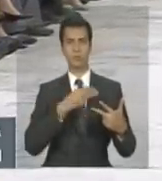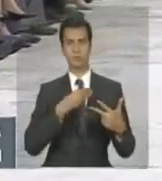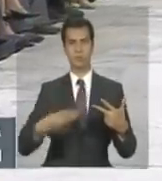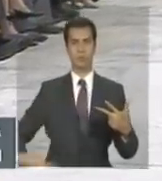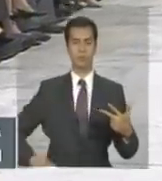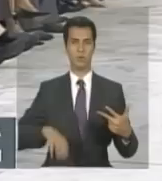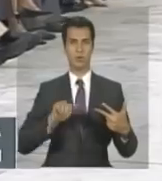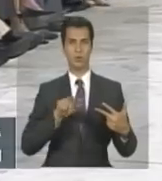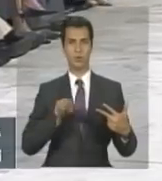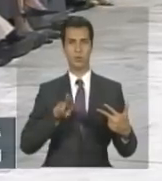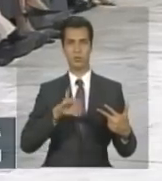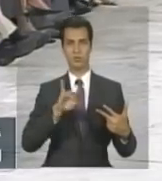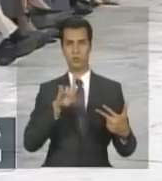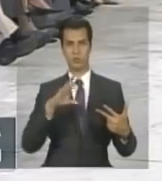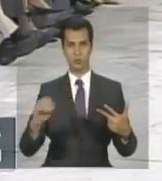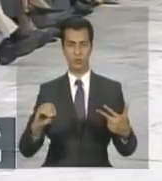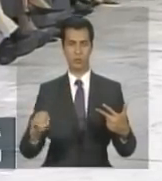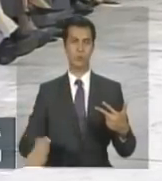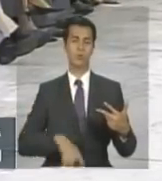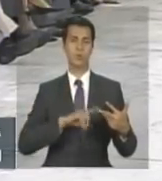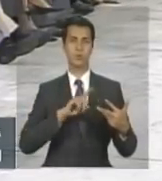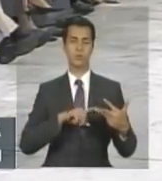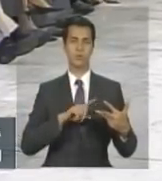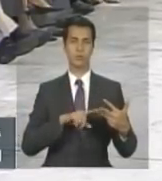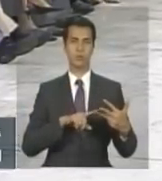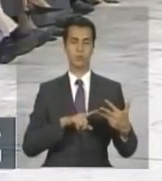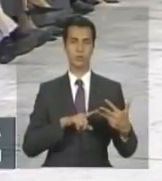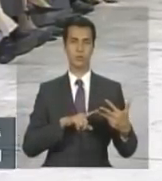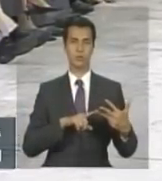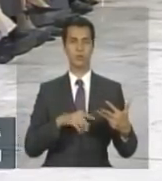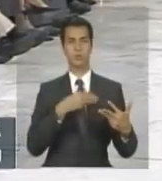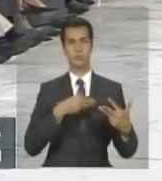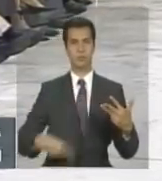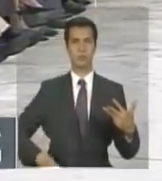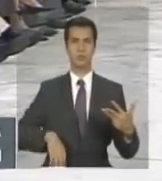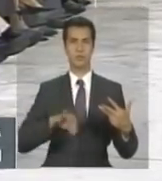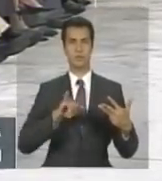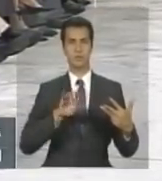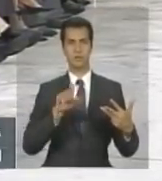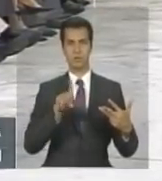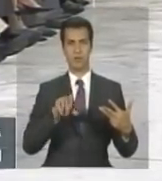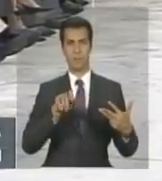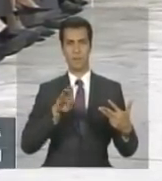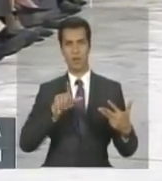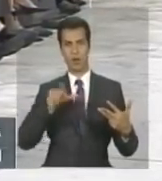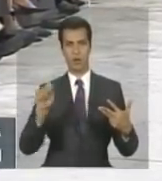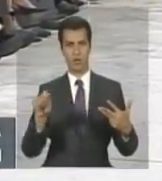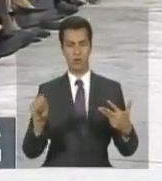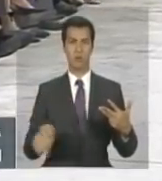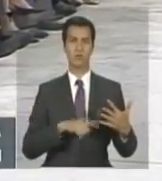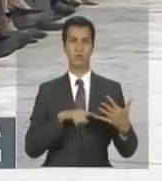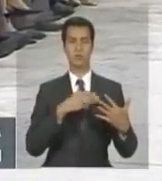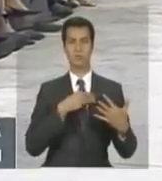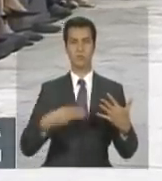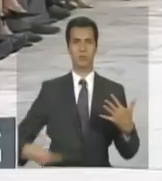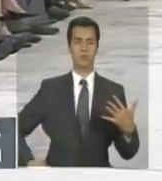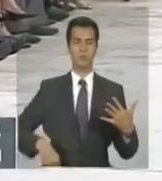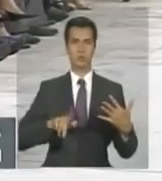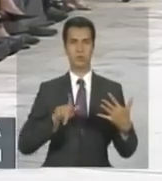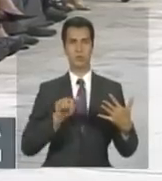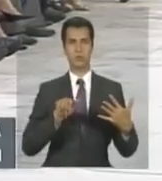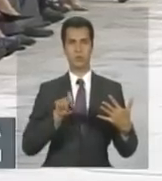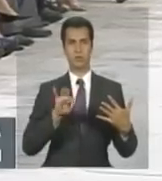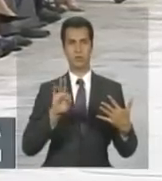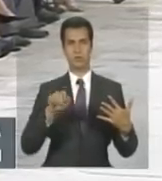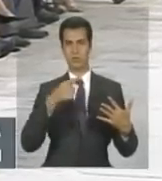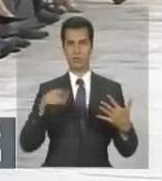ministro Aloysio Mercadante, da Ciência e Tecnologia, ministra Isabela Teixeira, do Meio Ambiente, ministro Gastão Vieira,